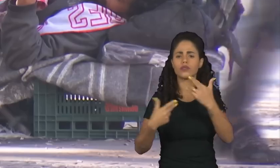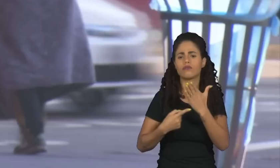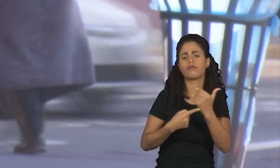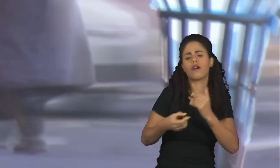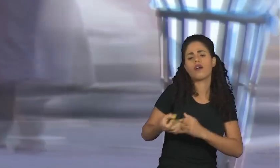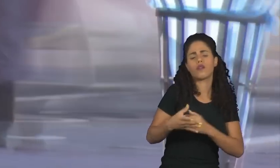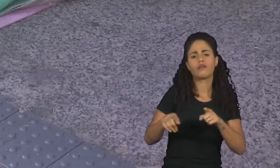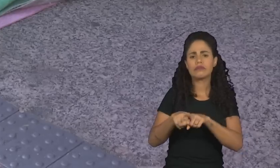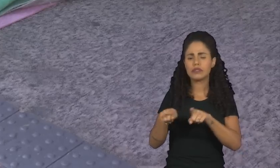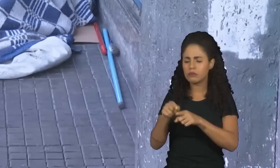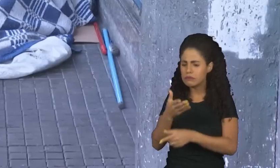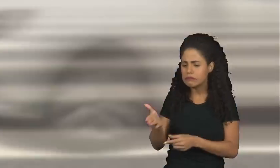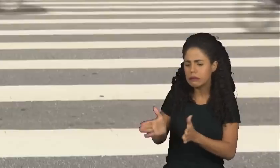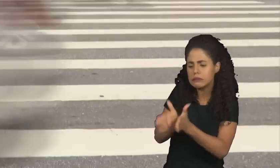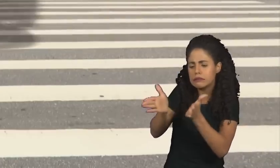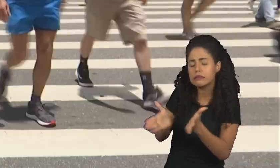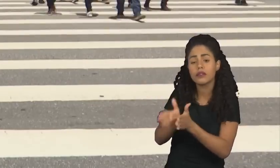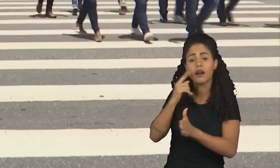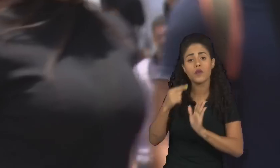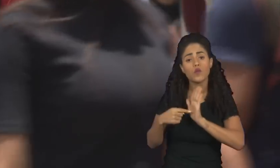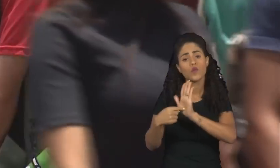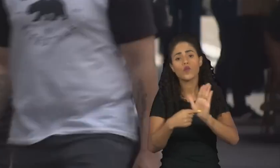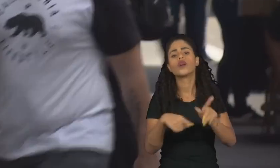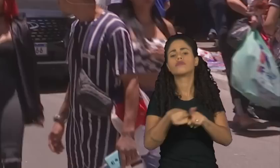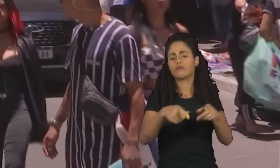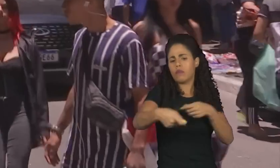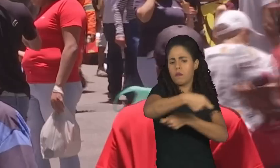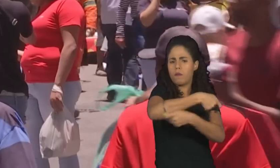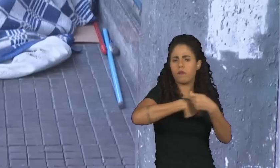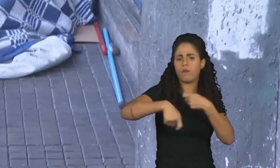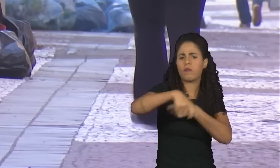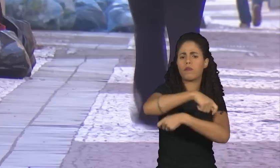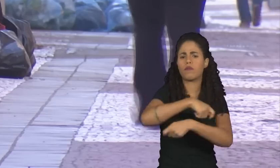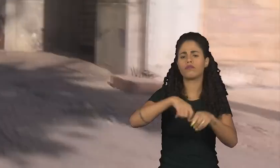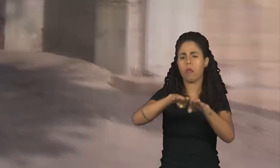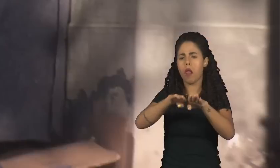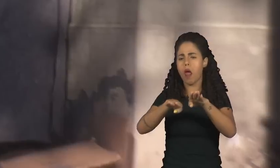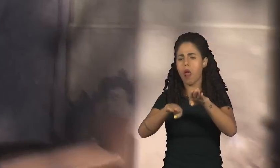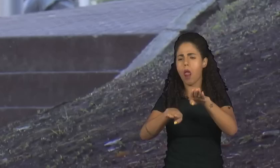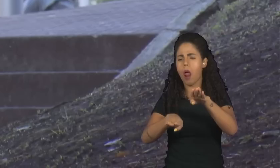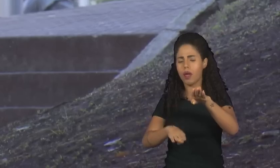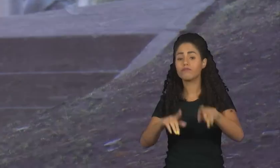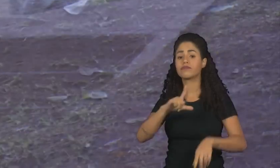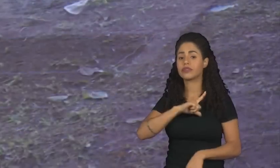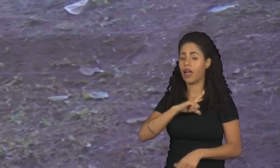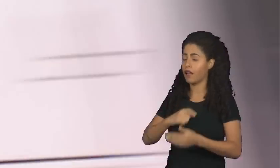e a degradação, onde a pujança econômica convive lado a lado com a miséria.